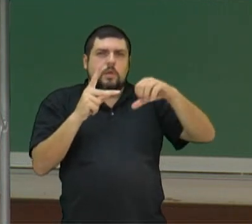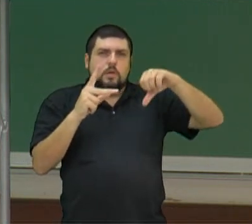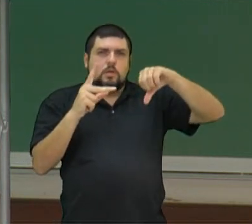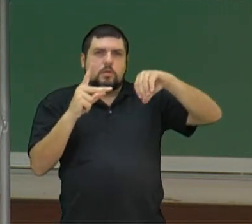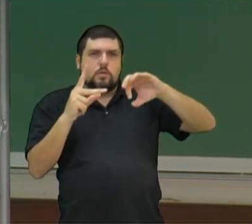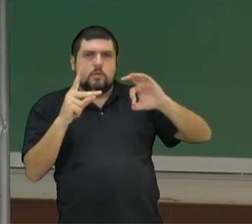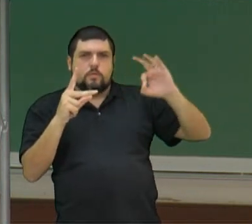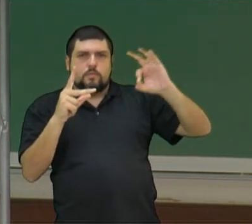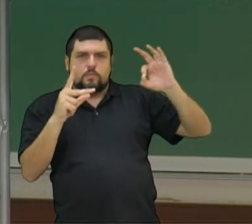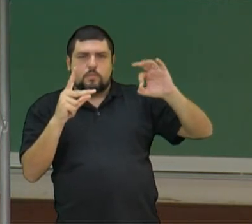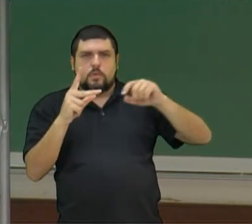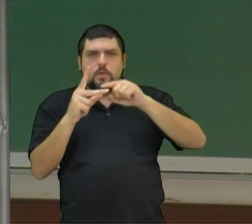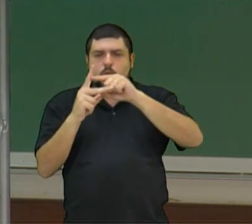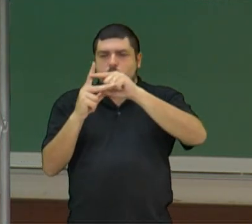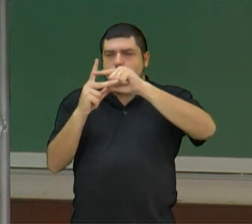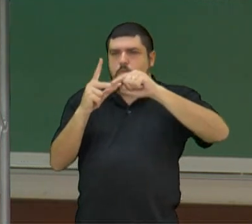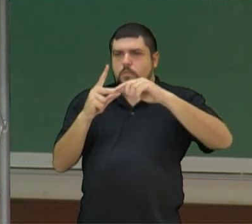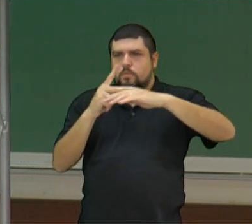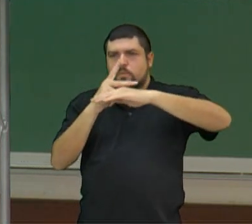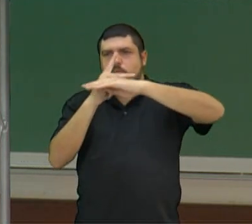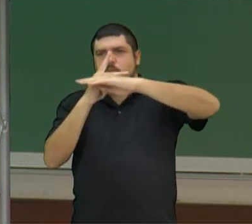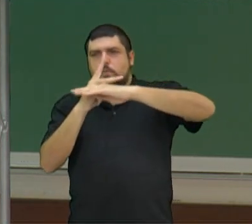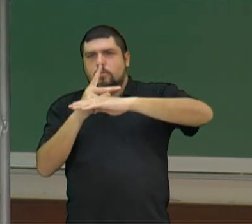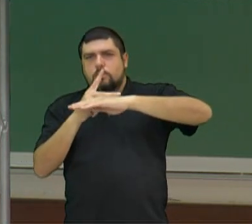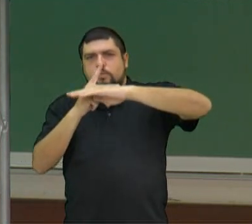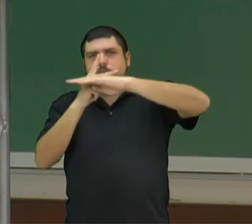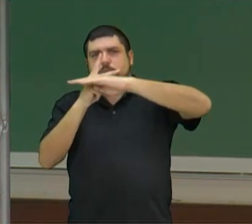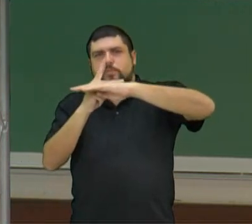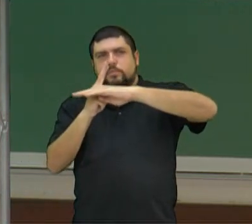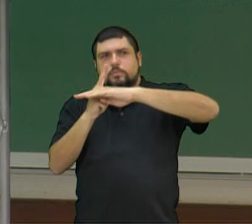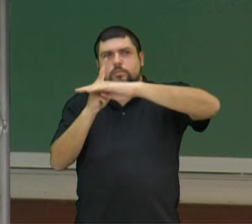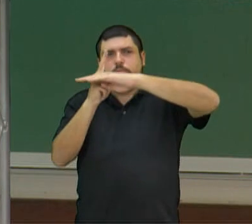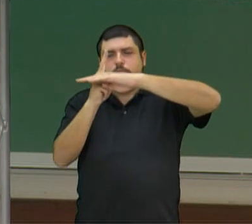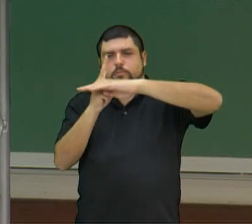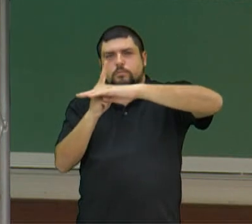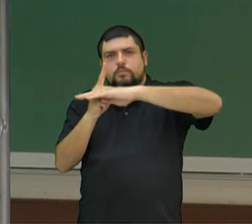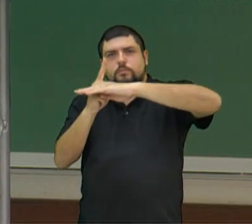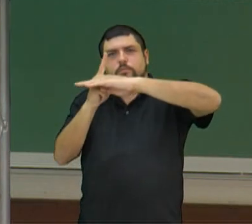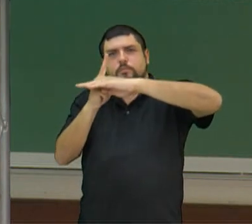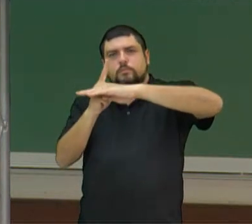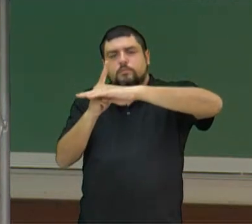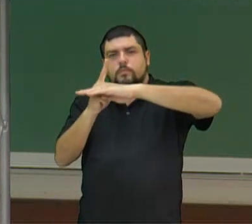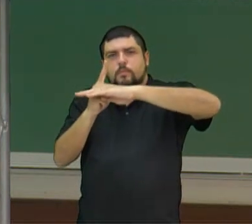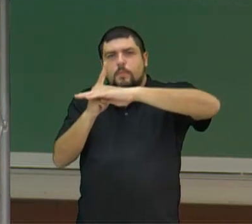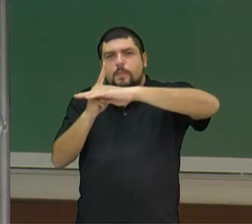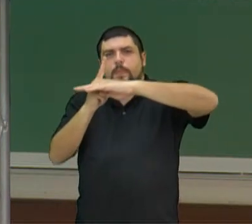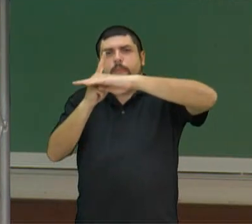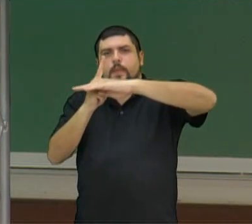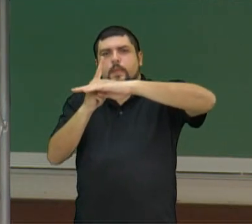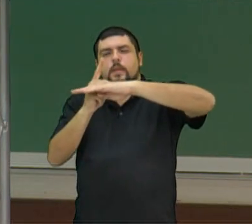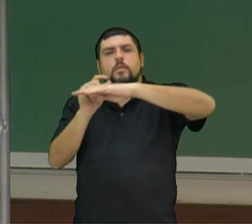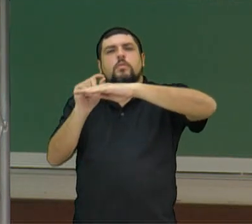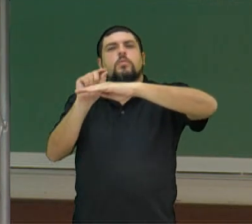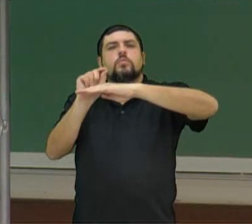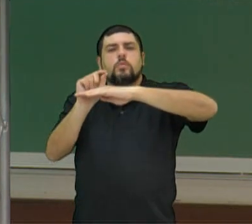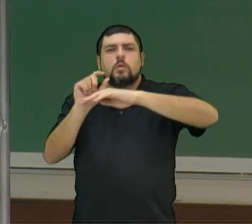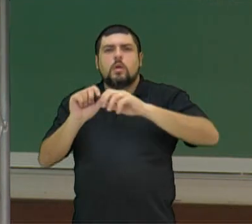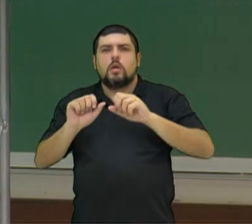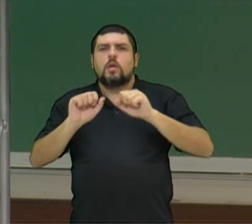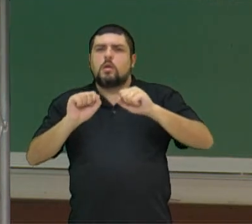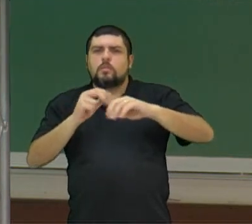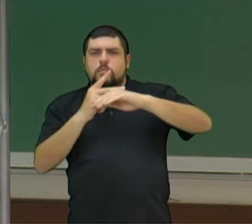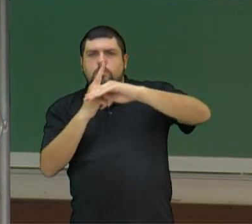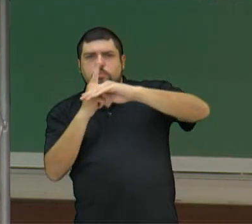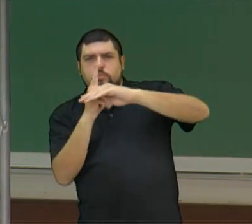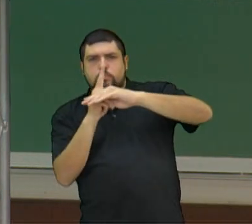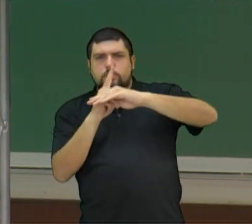né? Novamente o tronco e a cabeça estão submersos dentro da água e nessa posição ela pode fazer